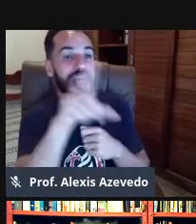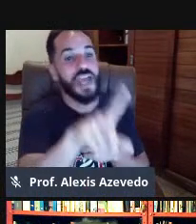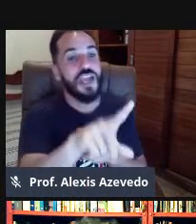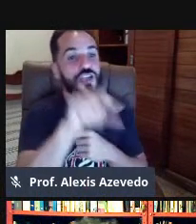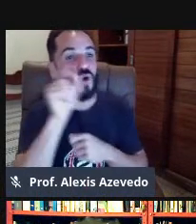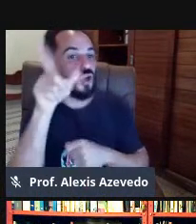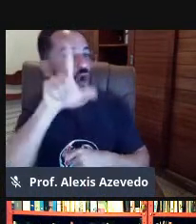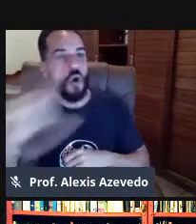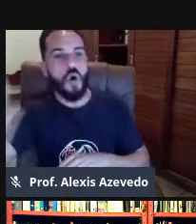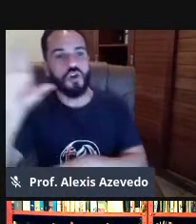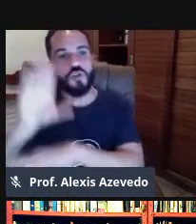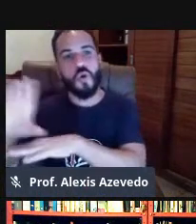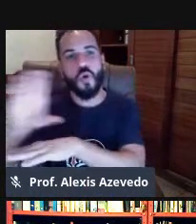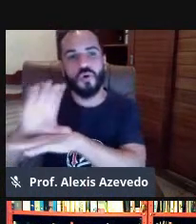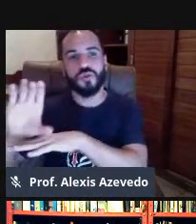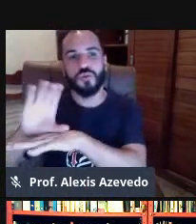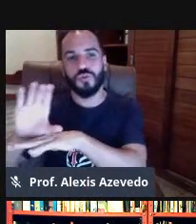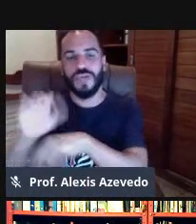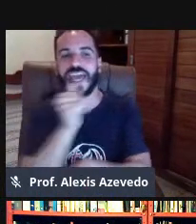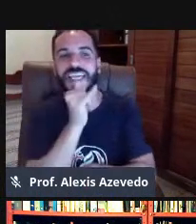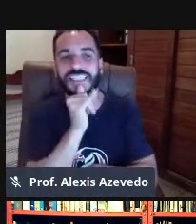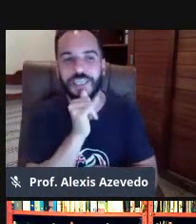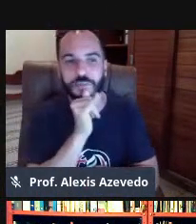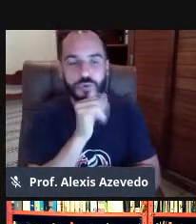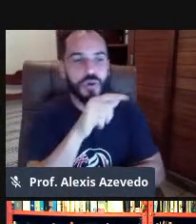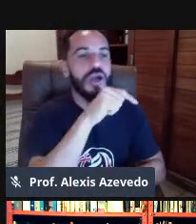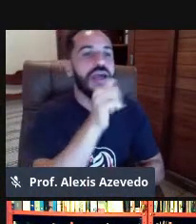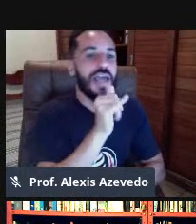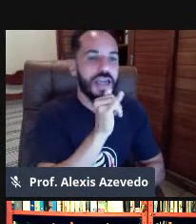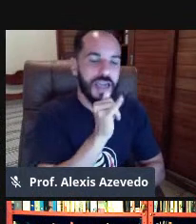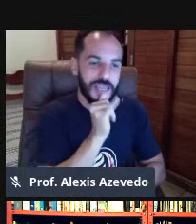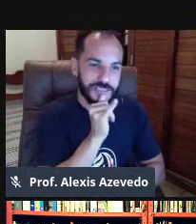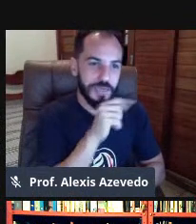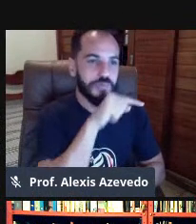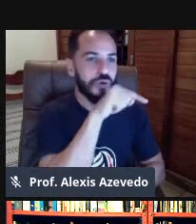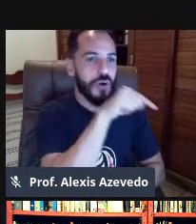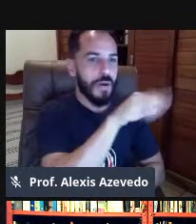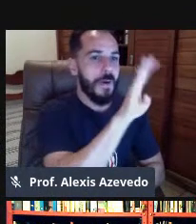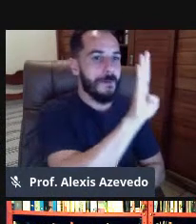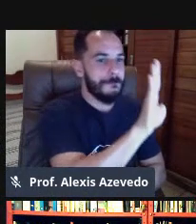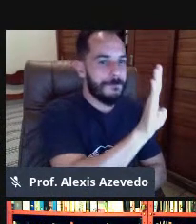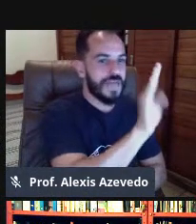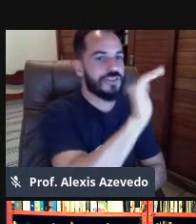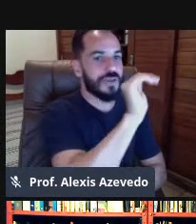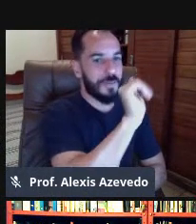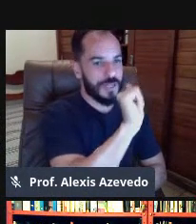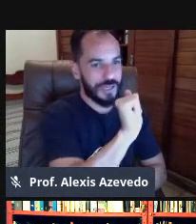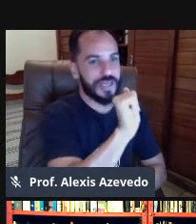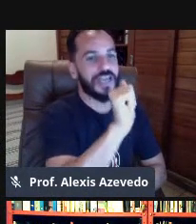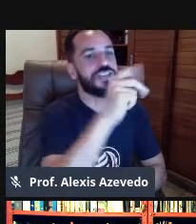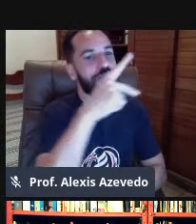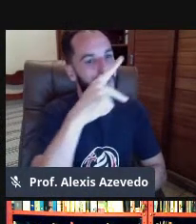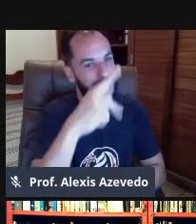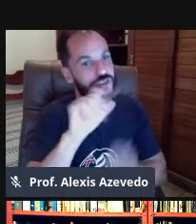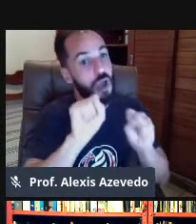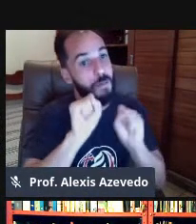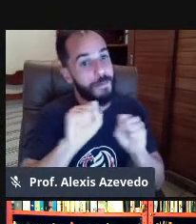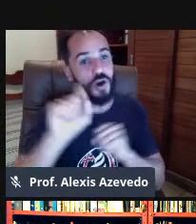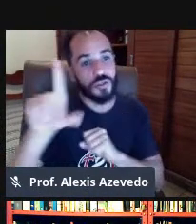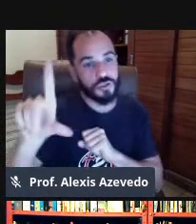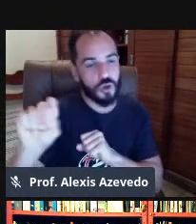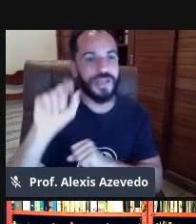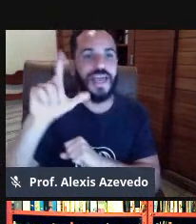artes plásticas, de bacharelado, pode cursar na licenciatura disciplinas que não têm comum no seu currículo.